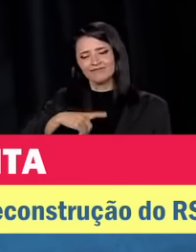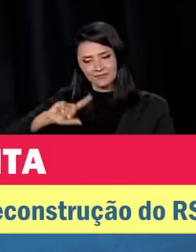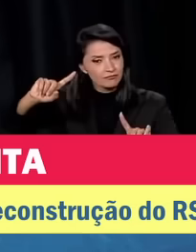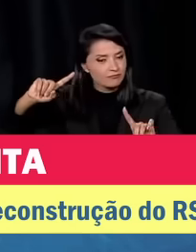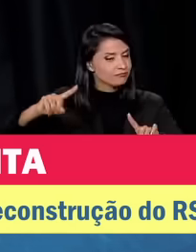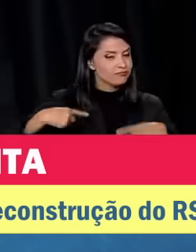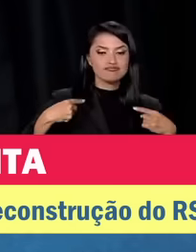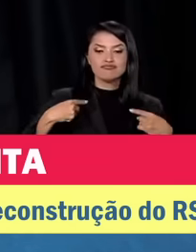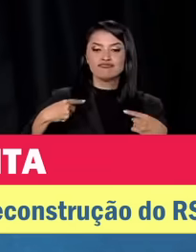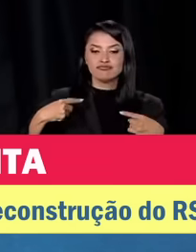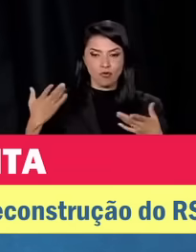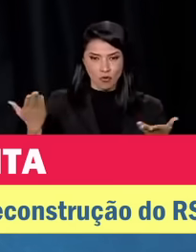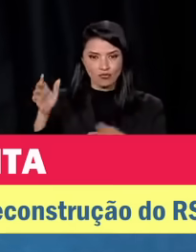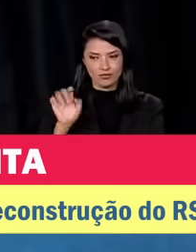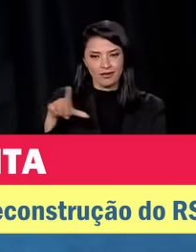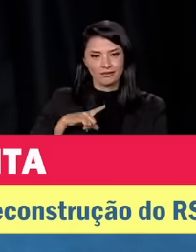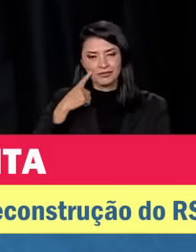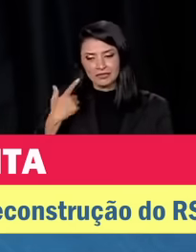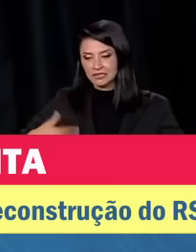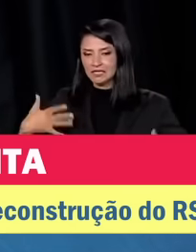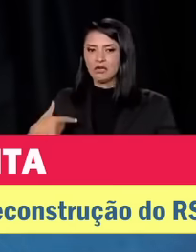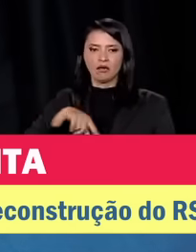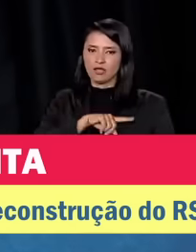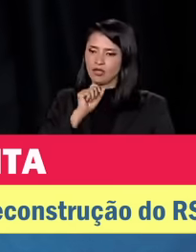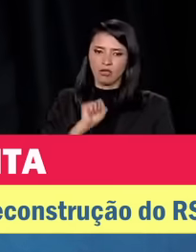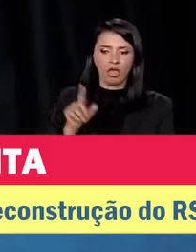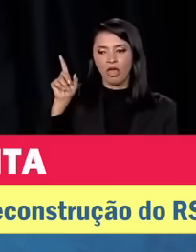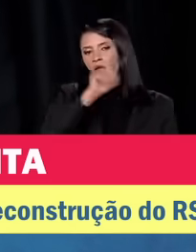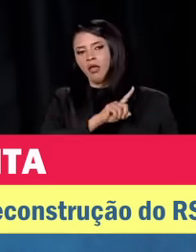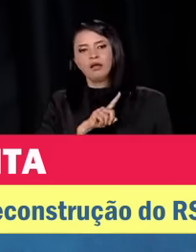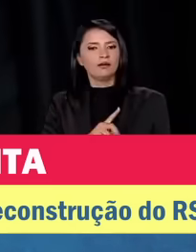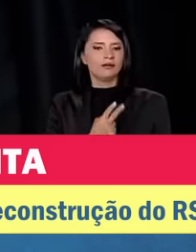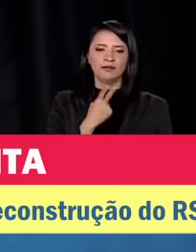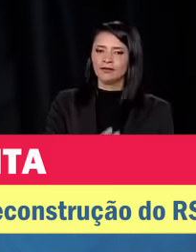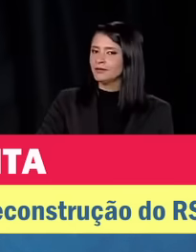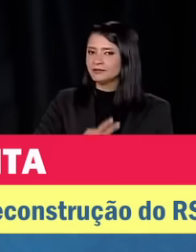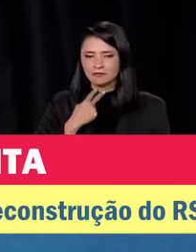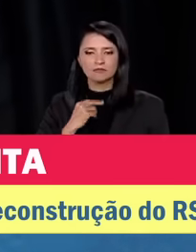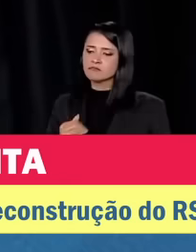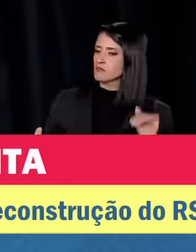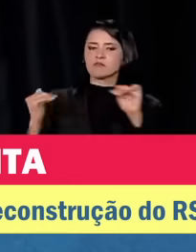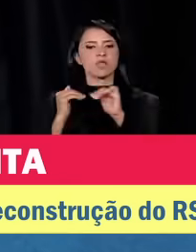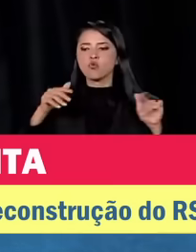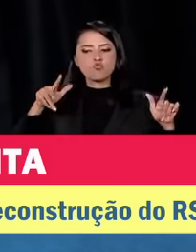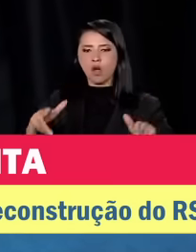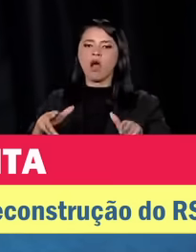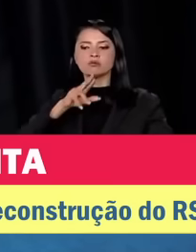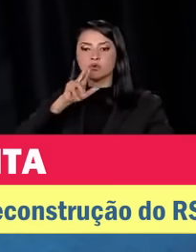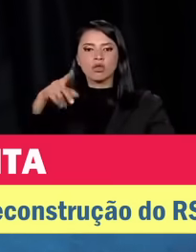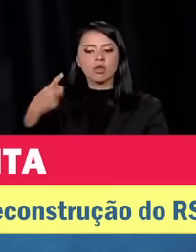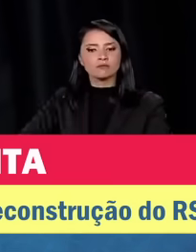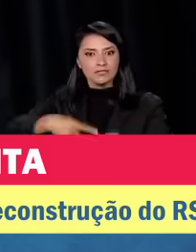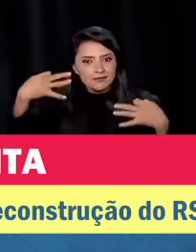desafio que vive hoje o nosso estado e que nós não podemos falhar em nenhuma hipótese e temos que estar à altura de dar a